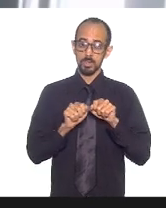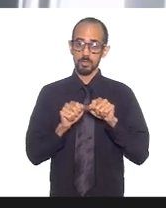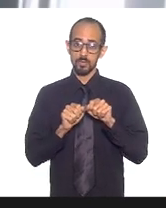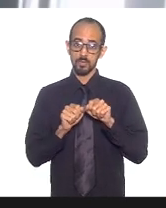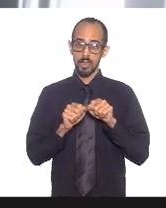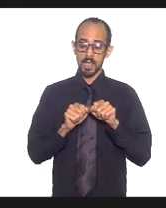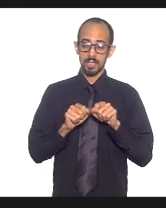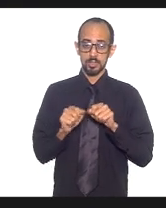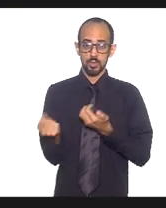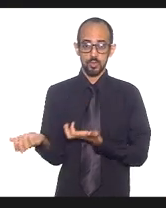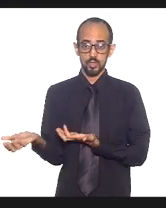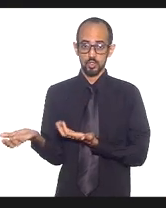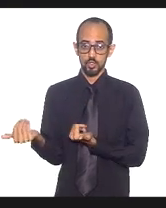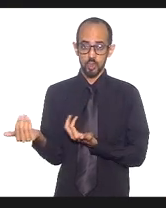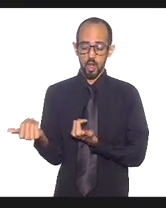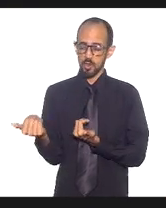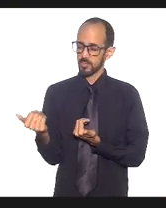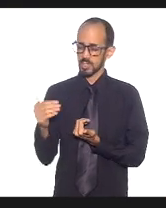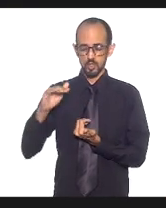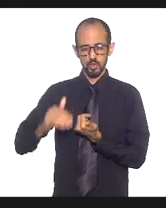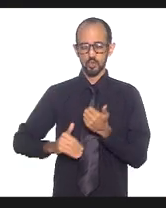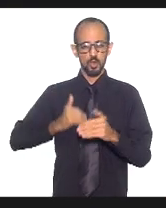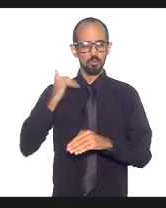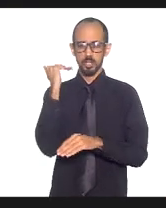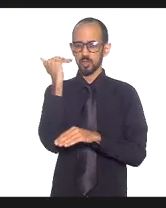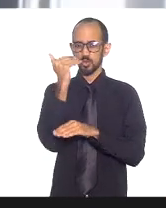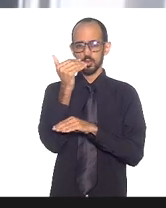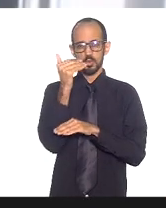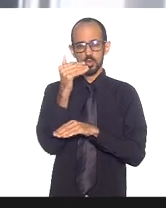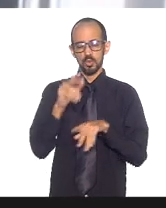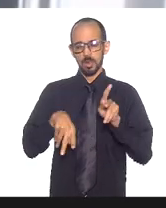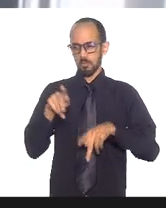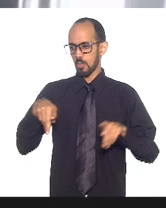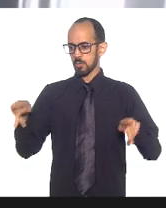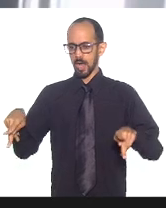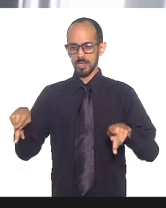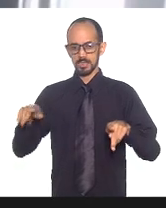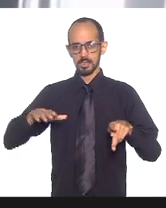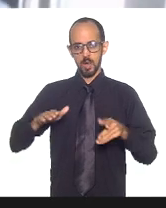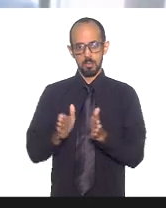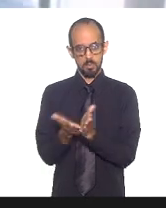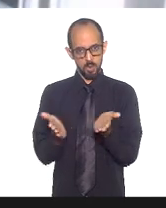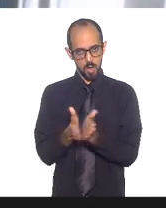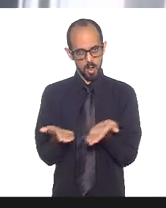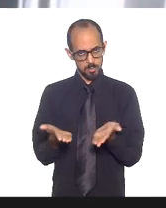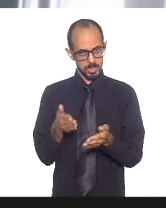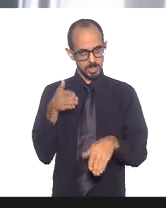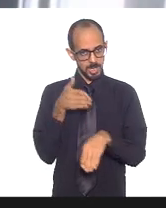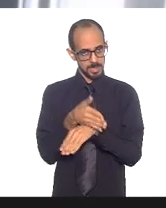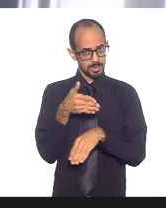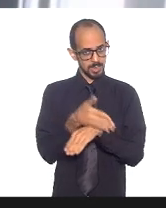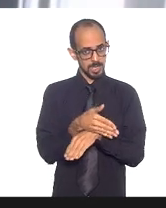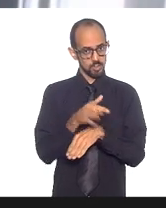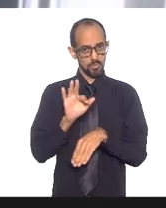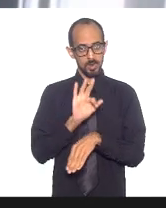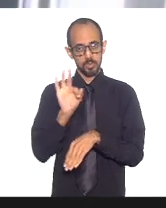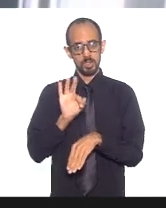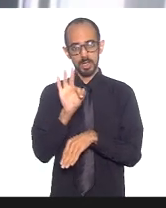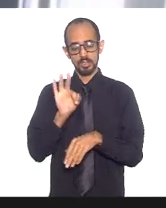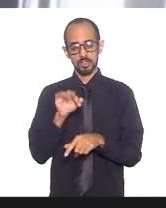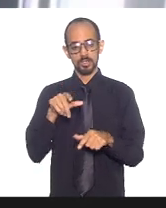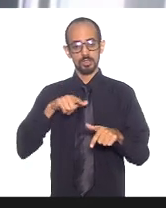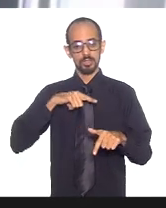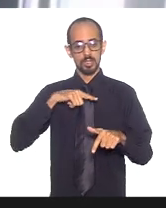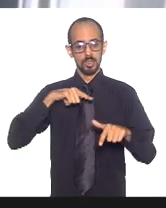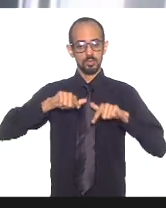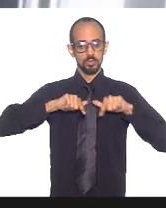para que jovens, sobretudo de origem popular, se preparem melhor para o acesso ao ensino superior. Tem um trabalho importante também com o Museu